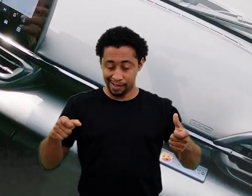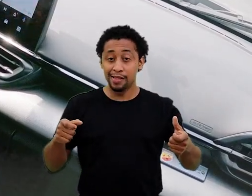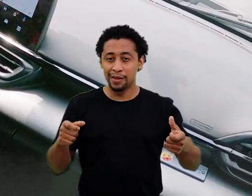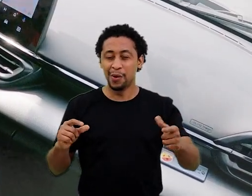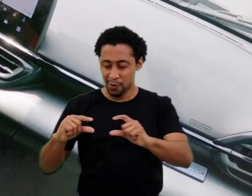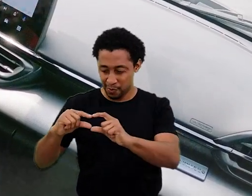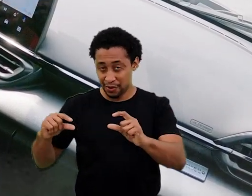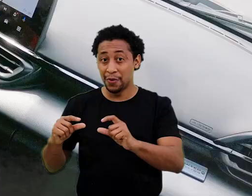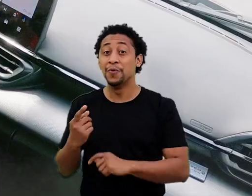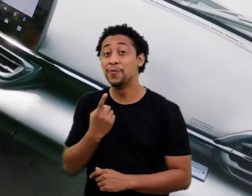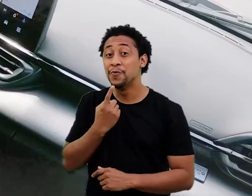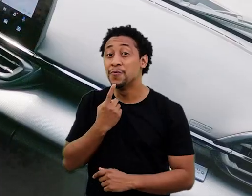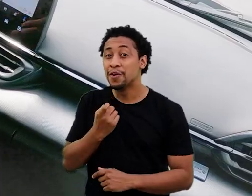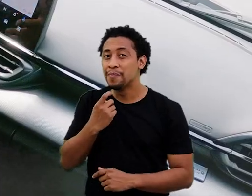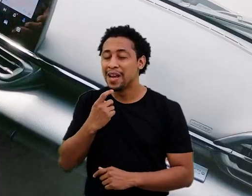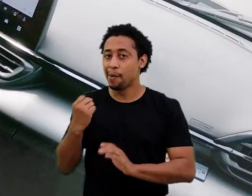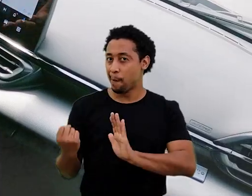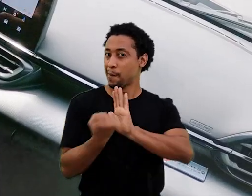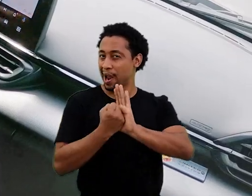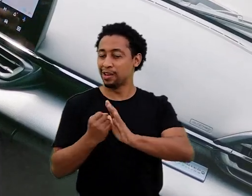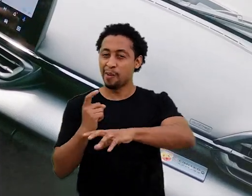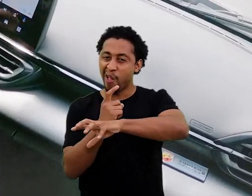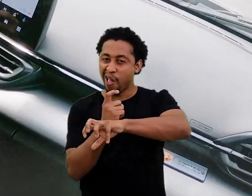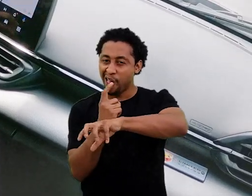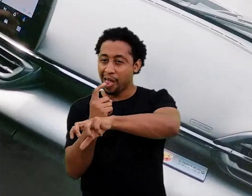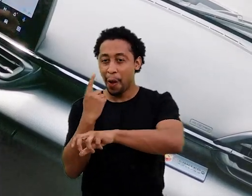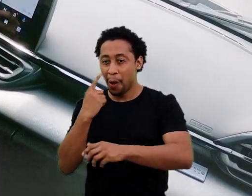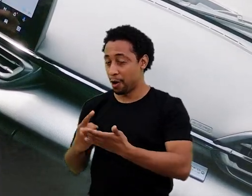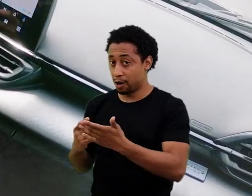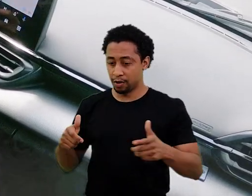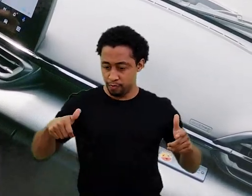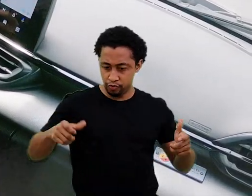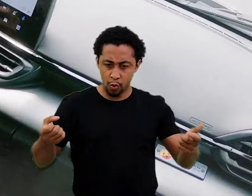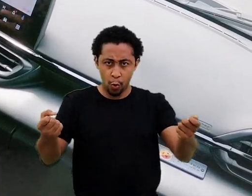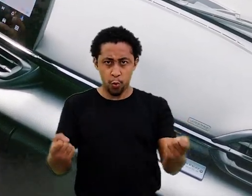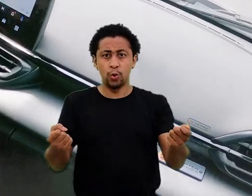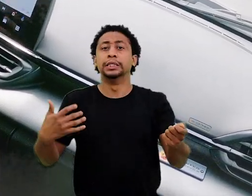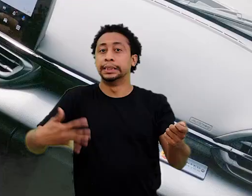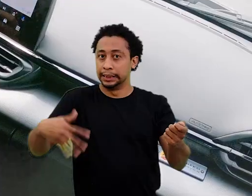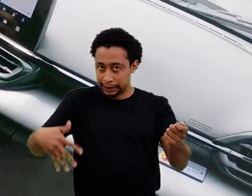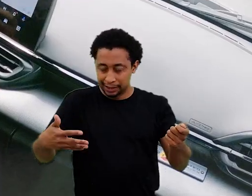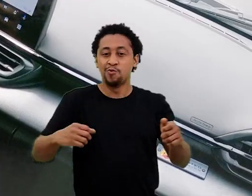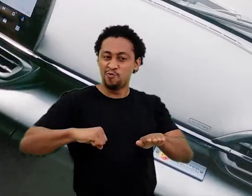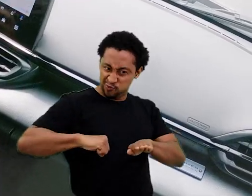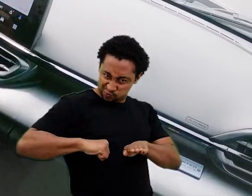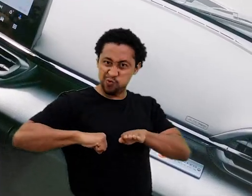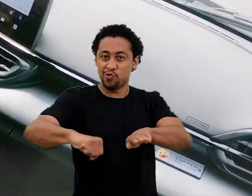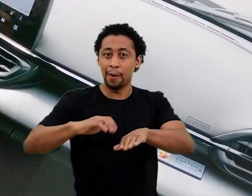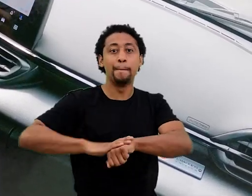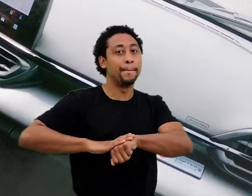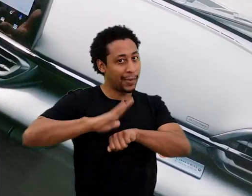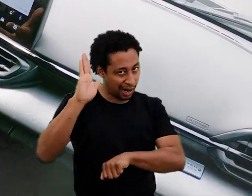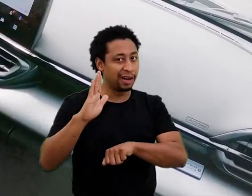Abarth, né, que a gente apresentou no anterior para vocês. Antecipa um pouco então dos recursos que a gente vai ter no Pulse Abarth. Aqui a gente vai conseguir